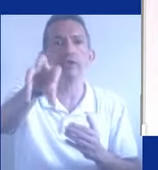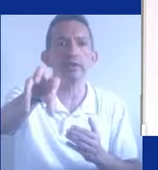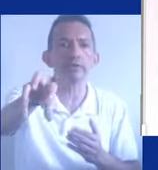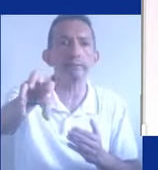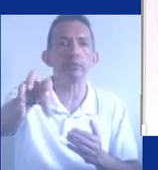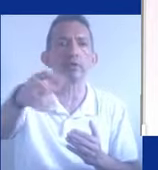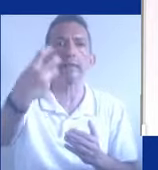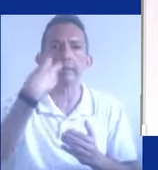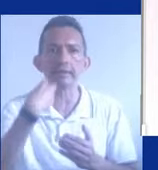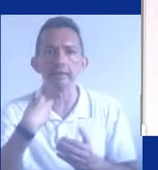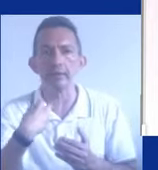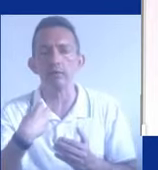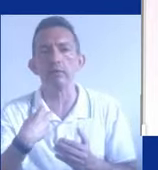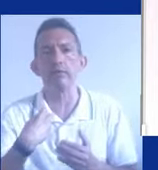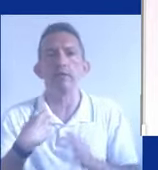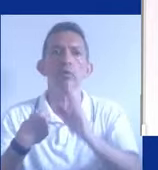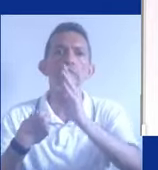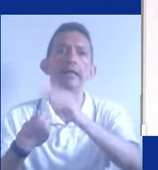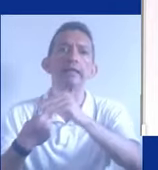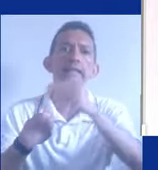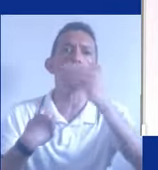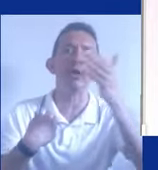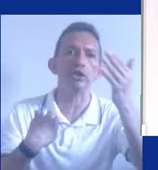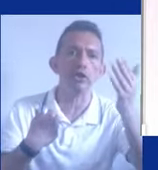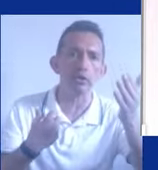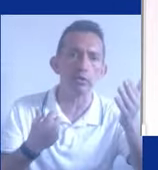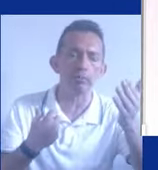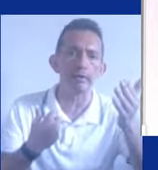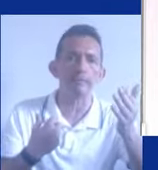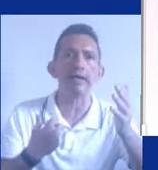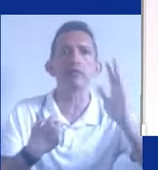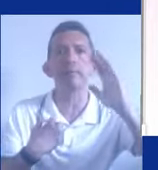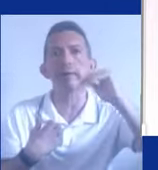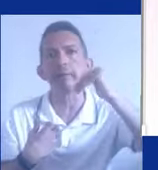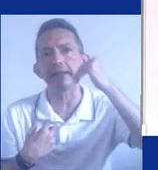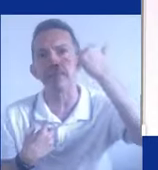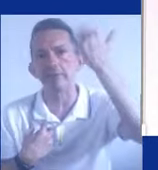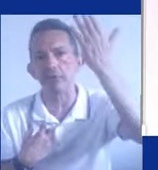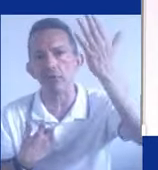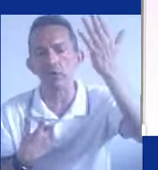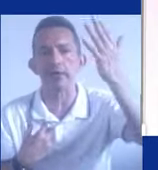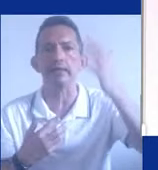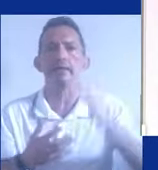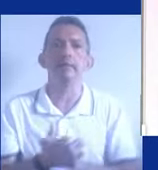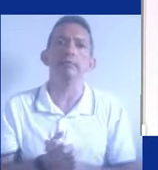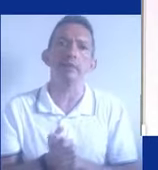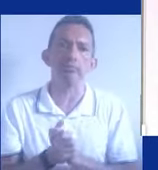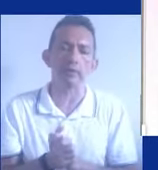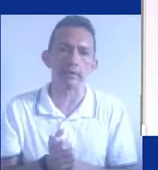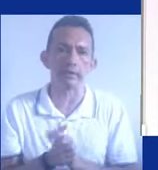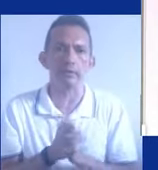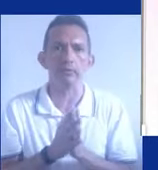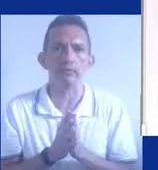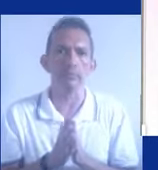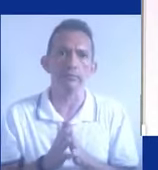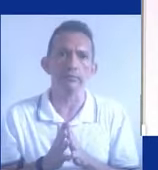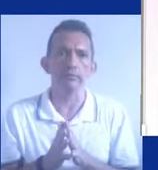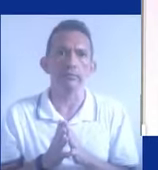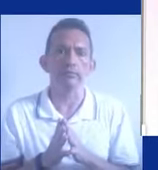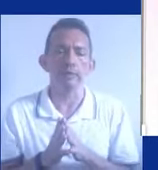que vão sintetizar a proteína para a célula. Quando está aderido ao retículo endoplasmático é para mandar para fora, para